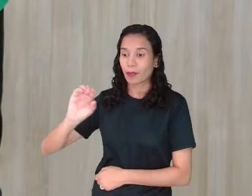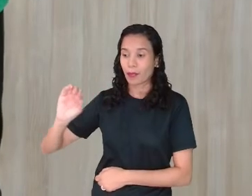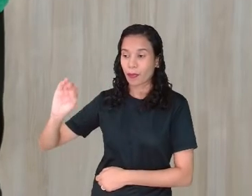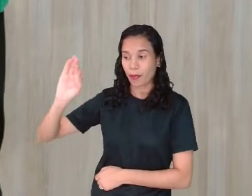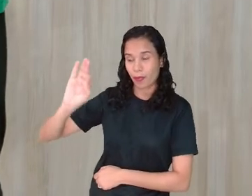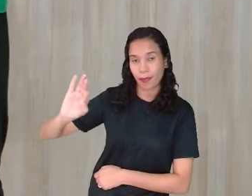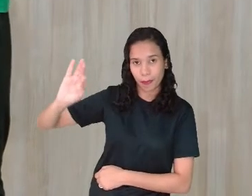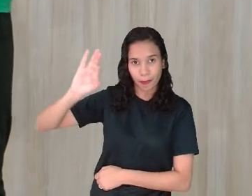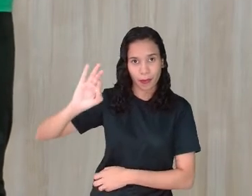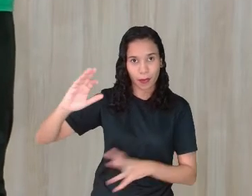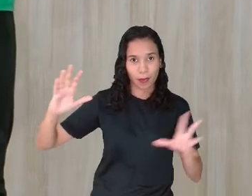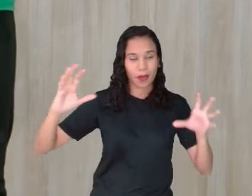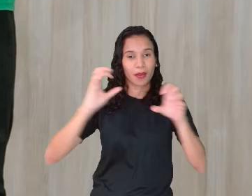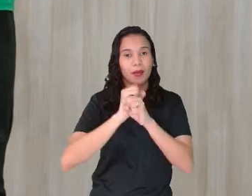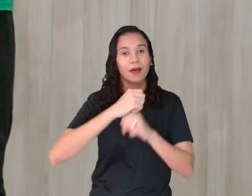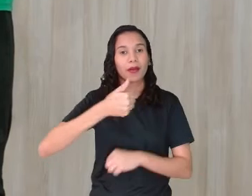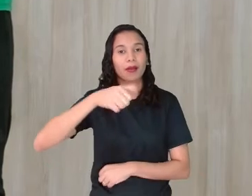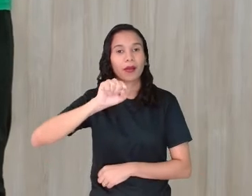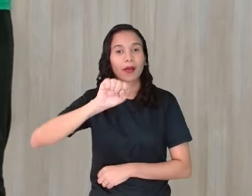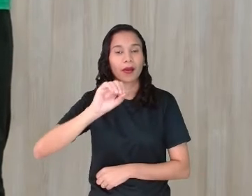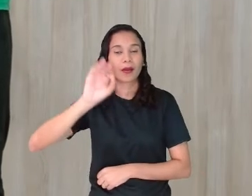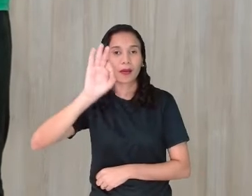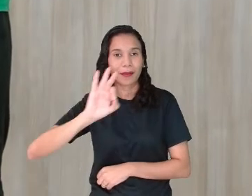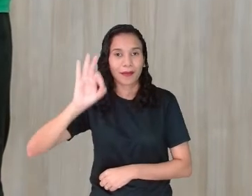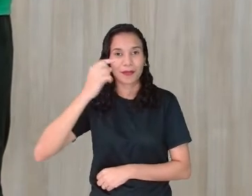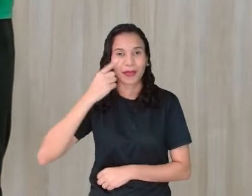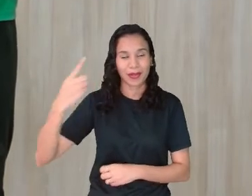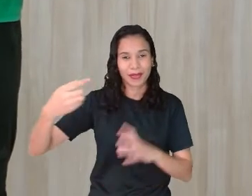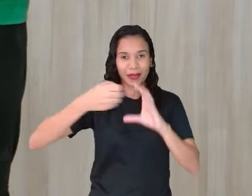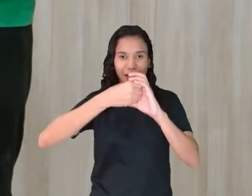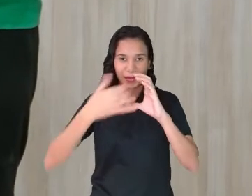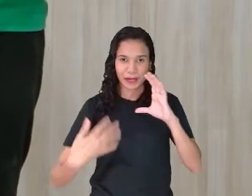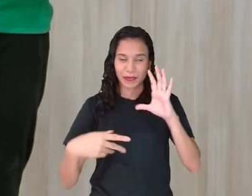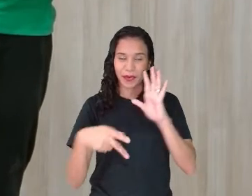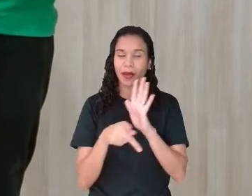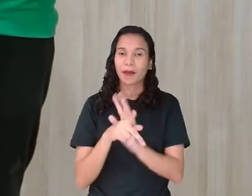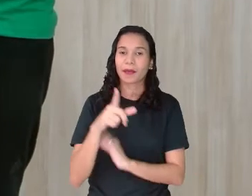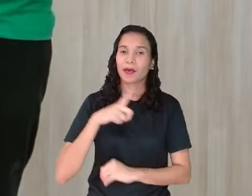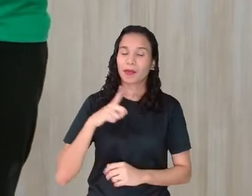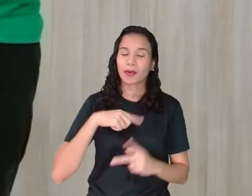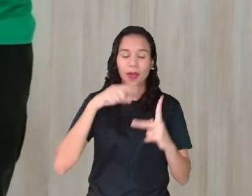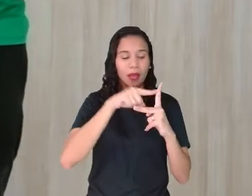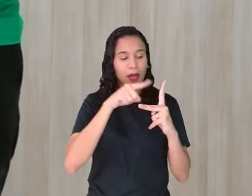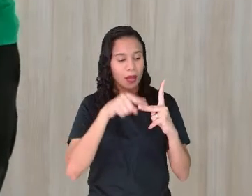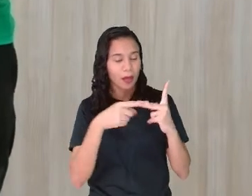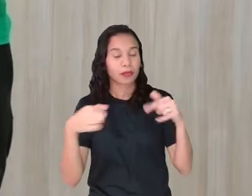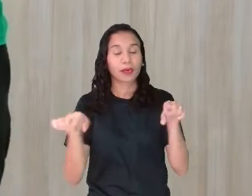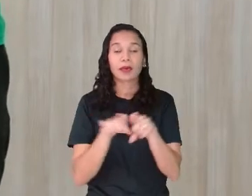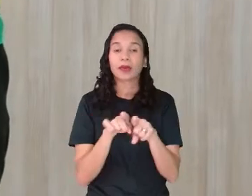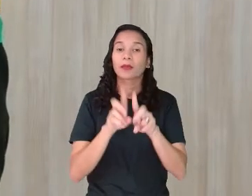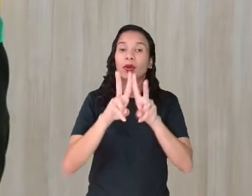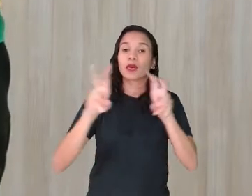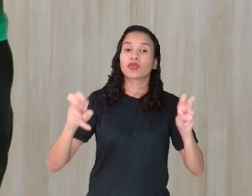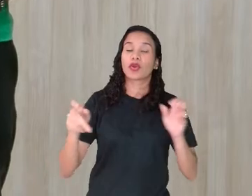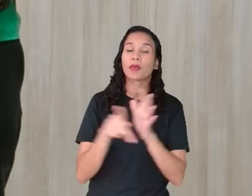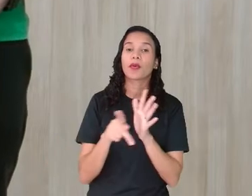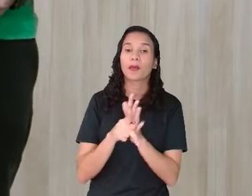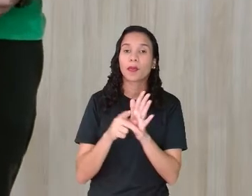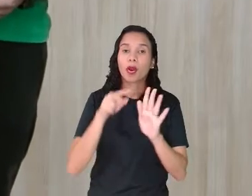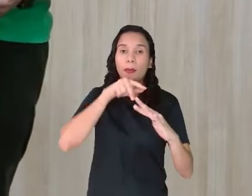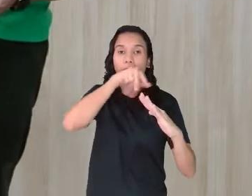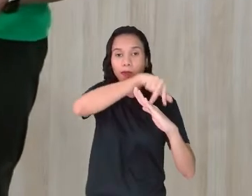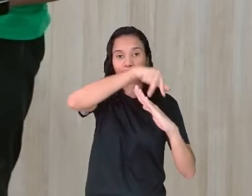100 graus. E aí eu já posso classificar esse triângulo tanto em relação aos ângulos quanto em relação aos lados